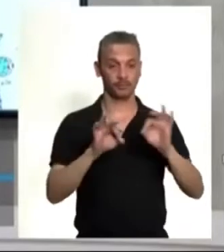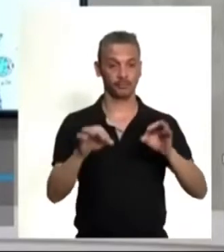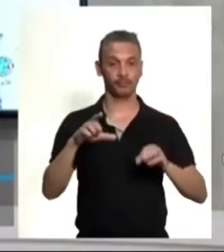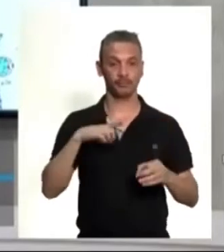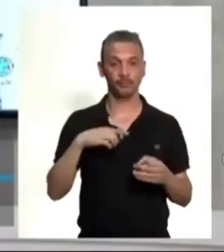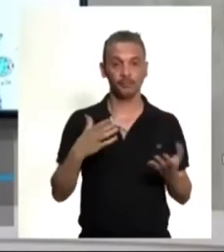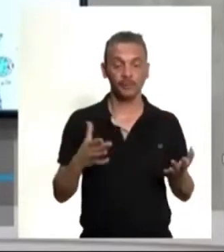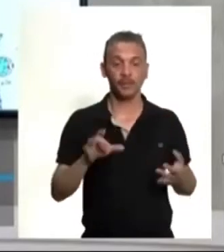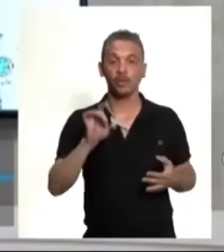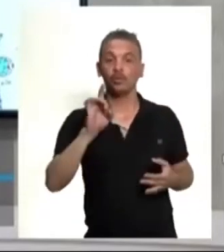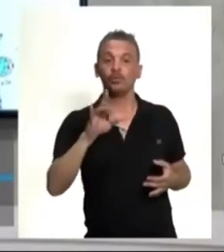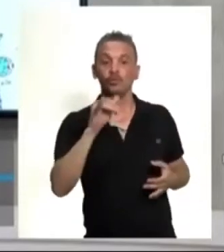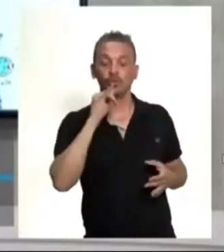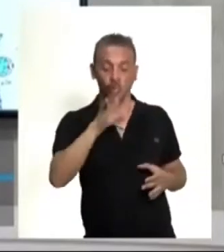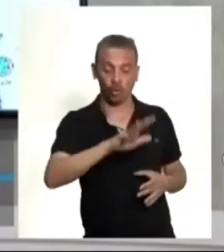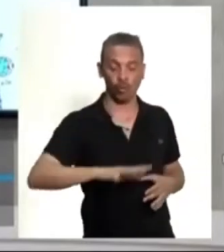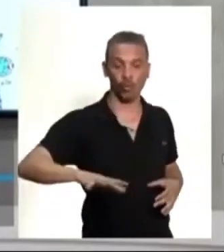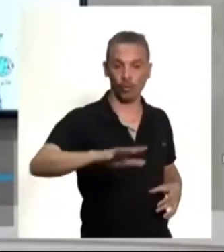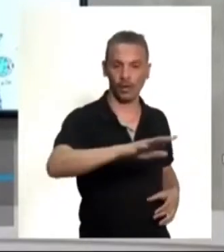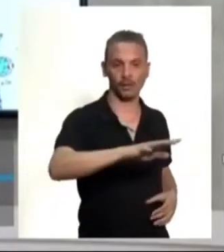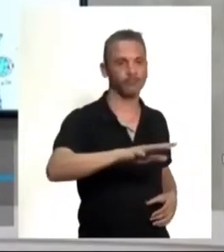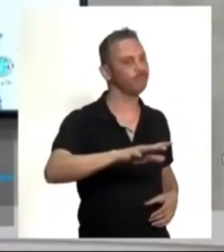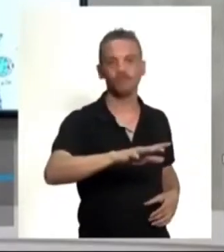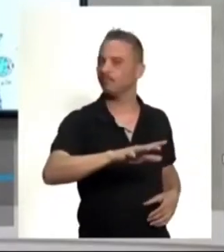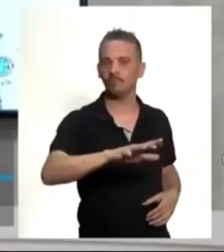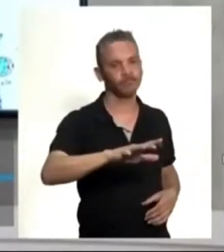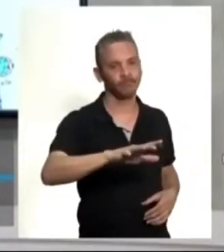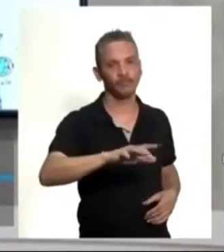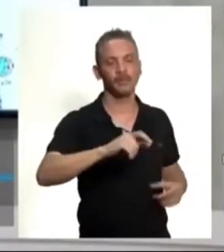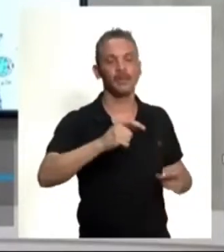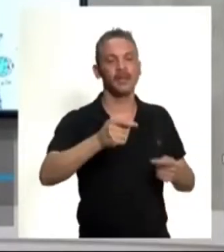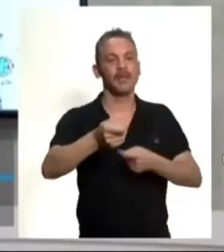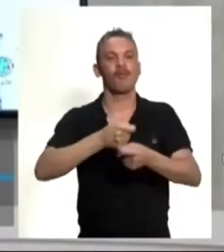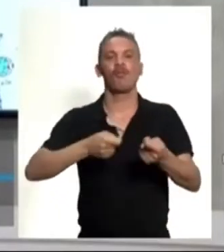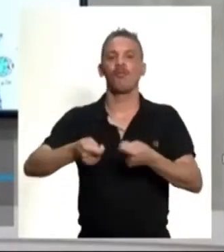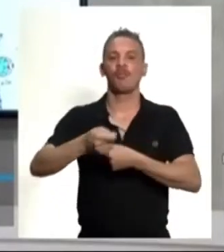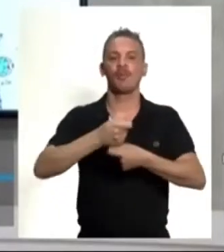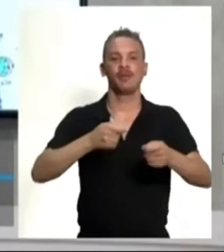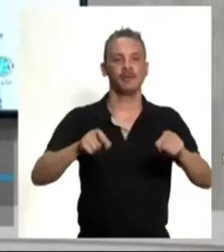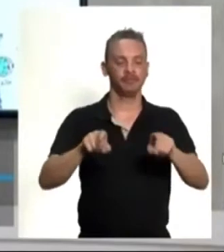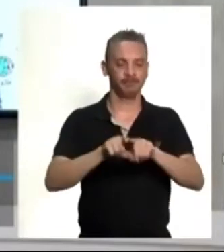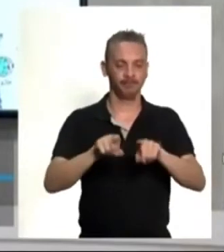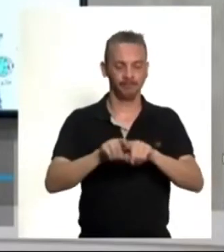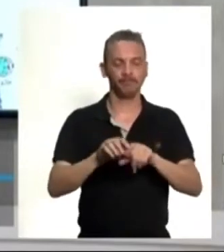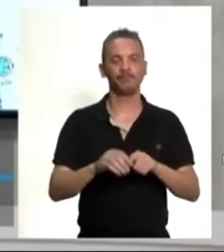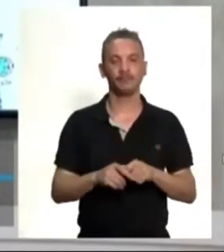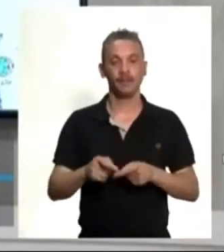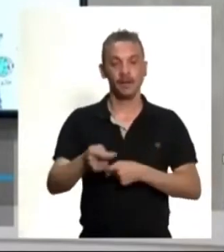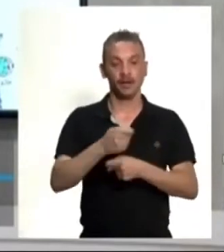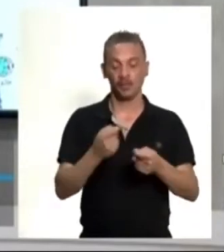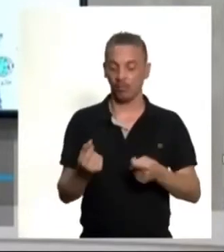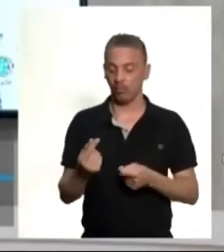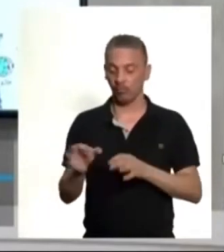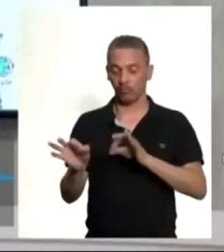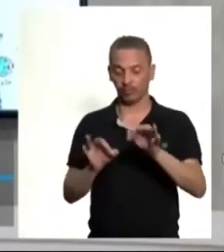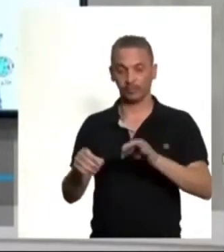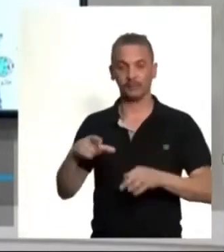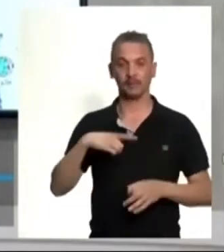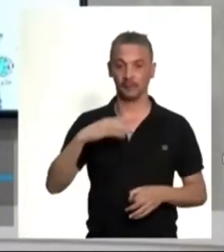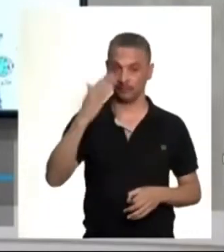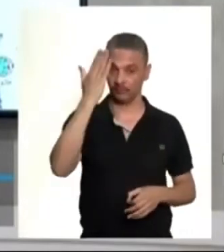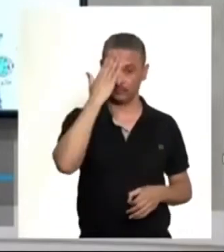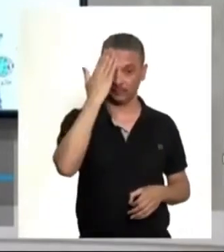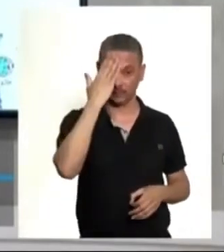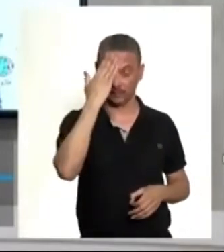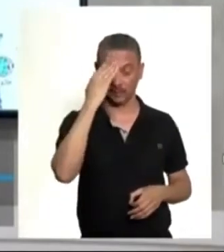centralidade espacial, é uma centralidade econômica, é uma centralidade financeira. Vocês entendem? Não